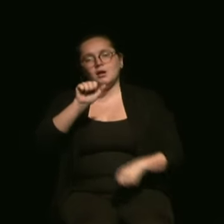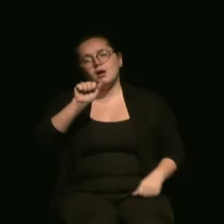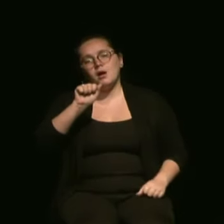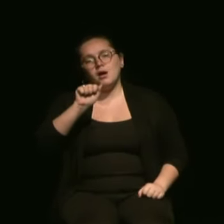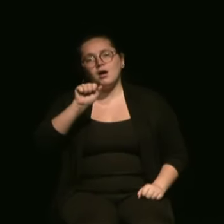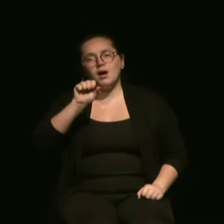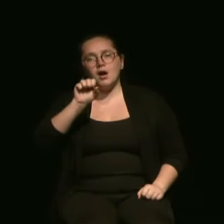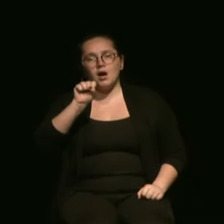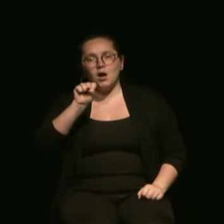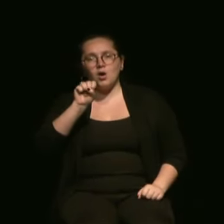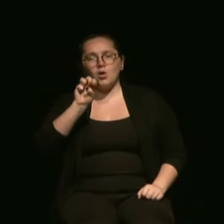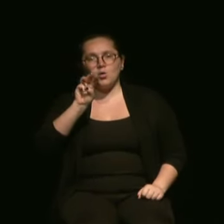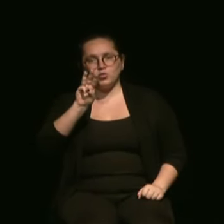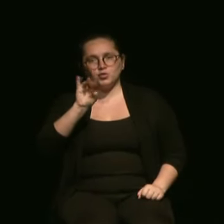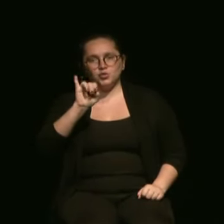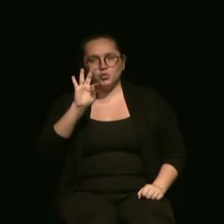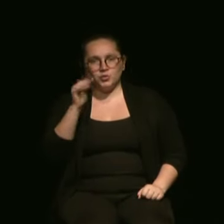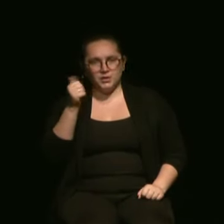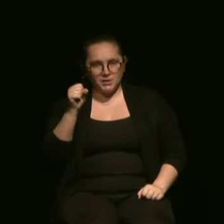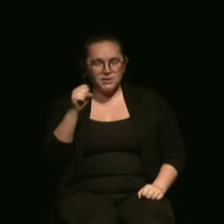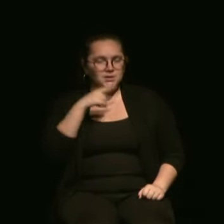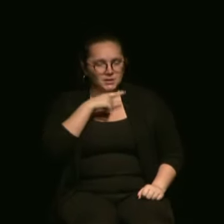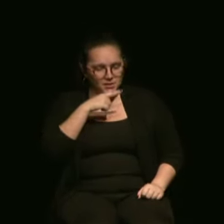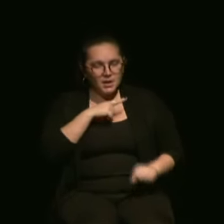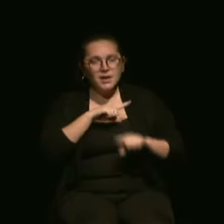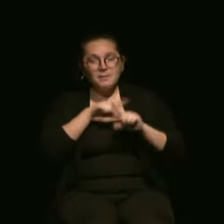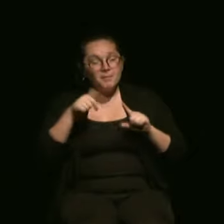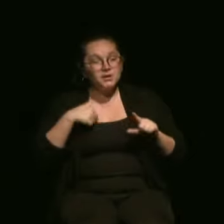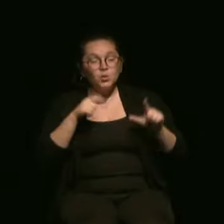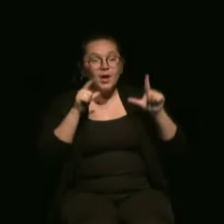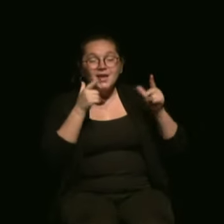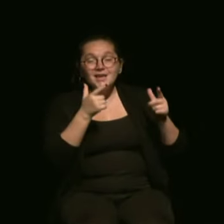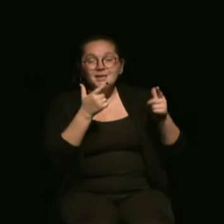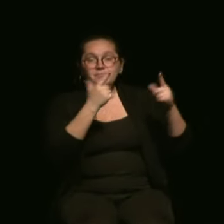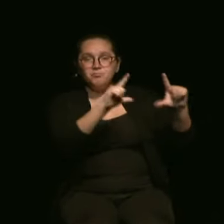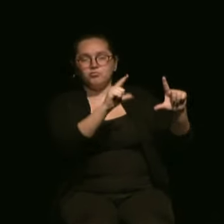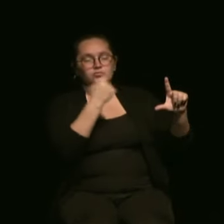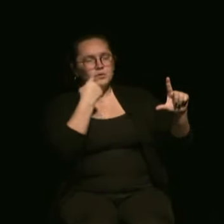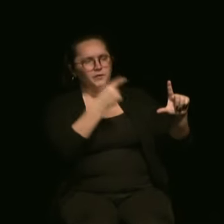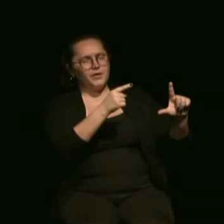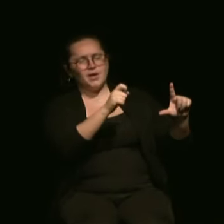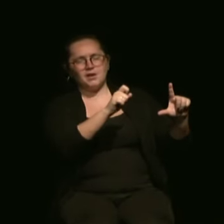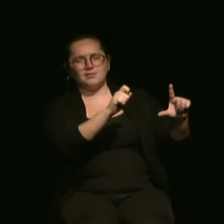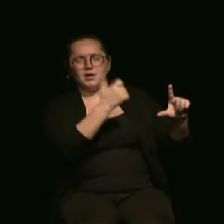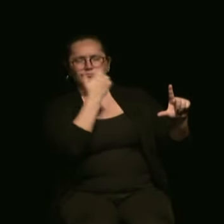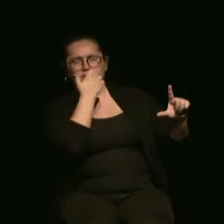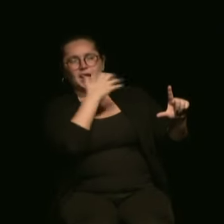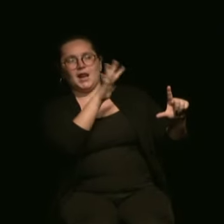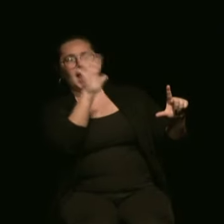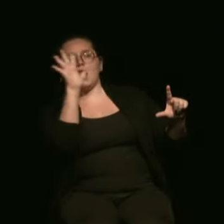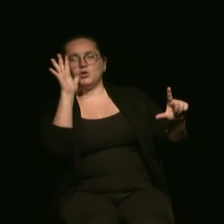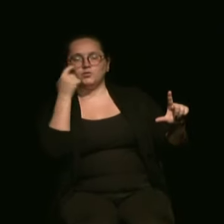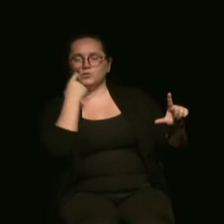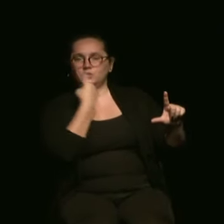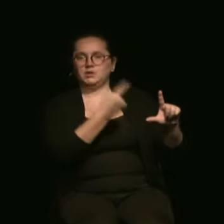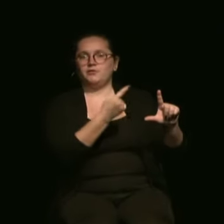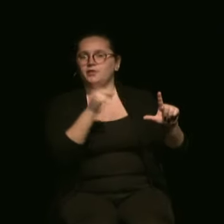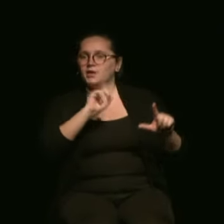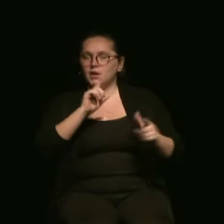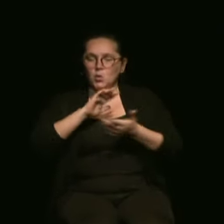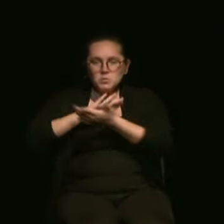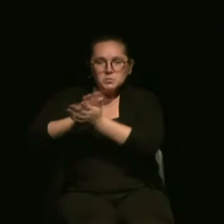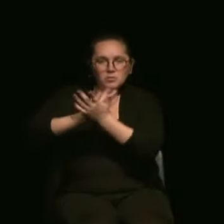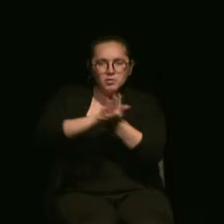local, mas, enfim, não são imagens que mostram claramente o